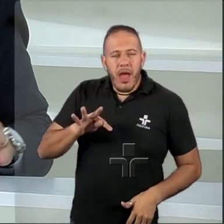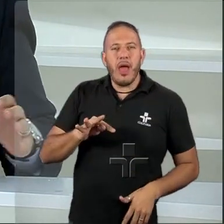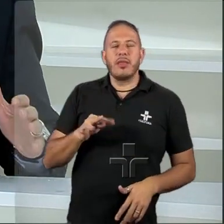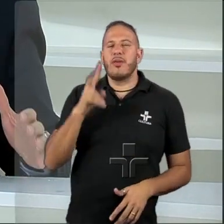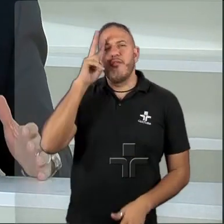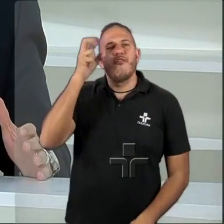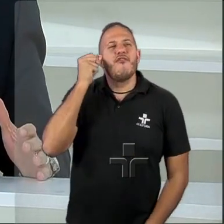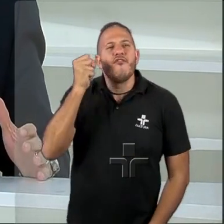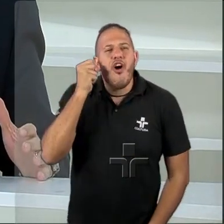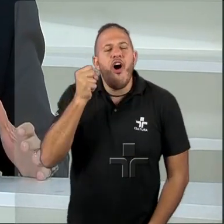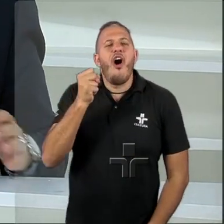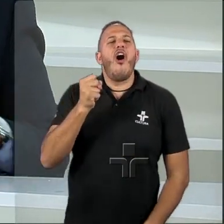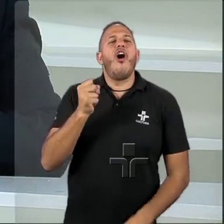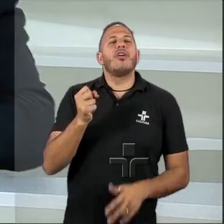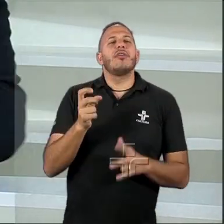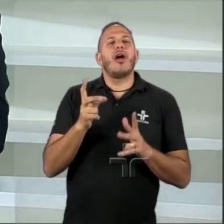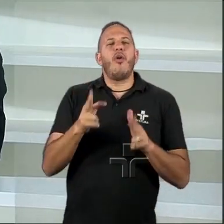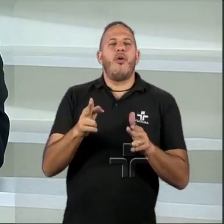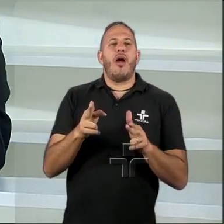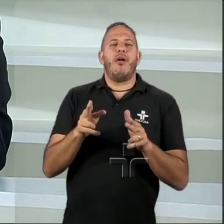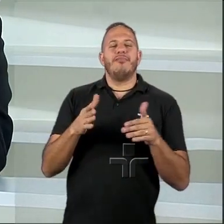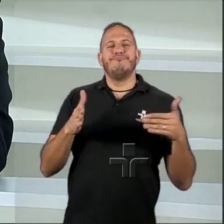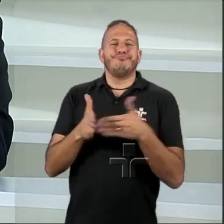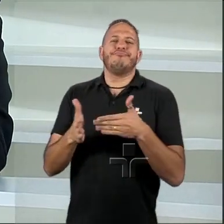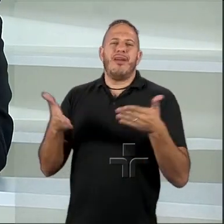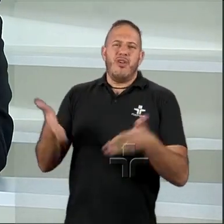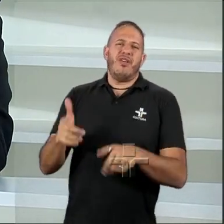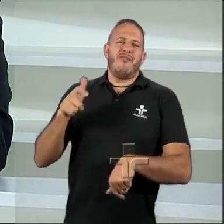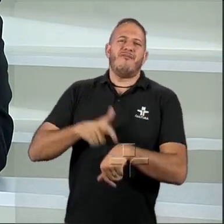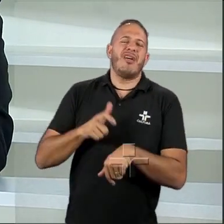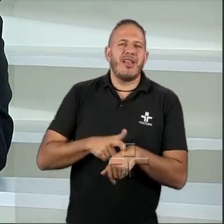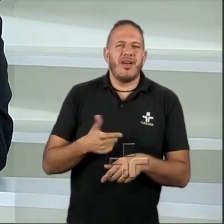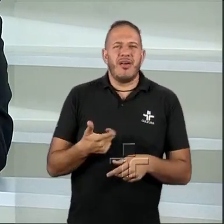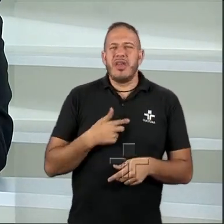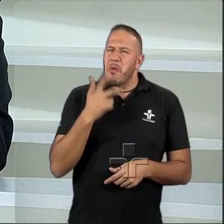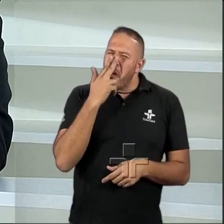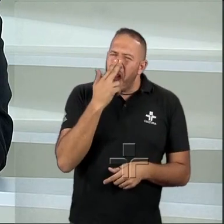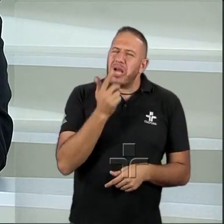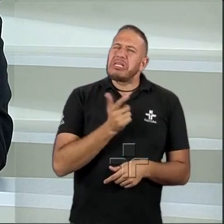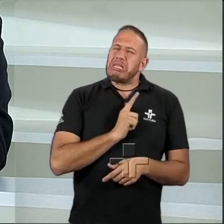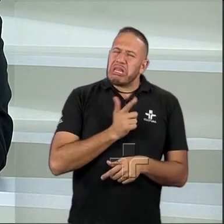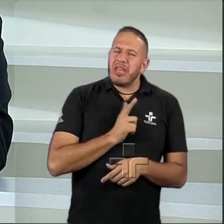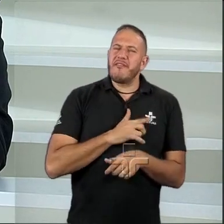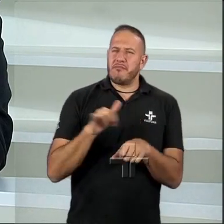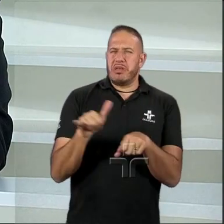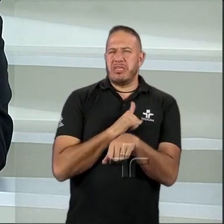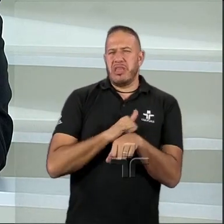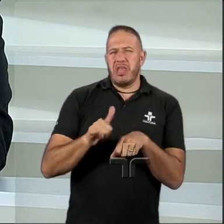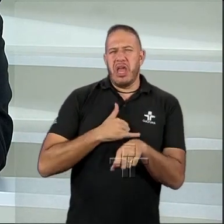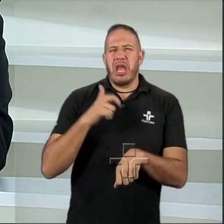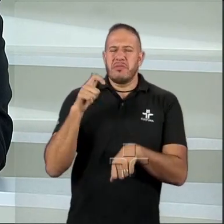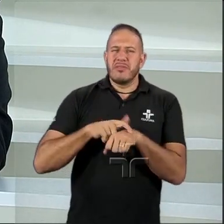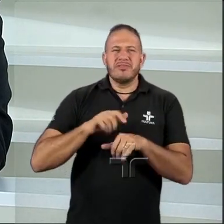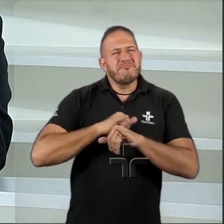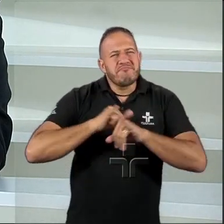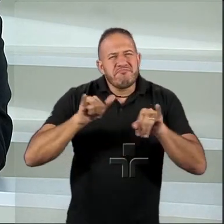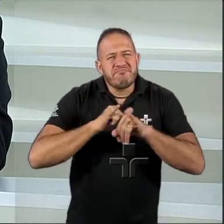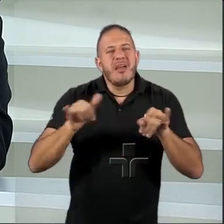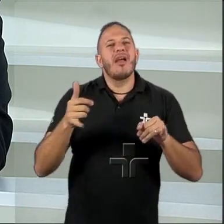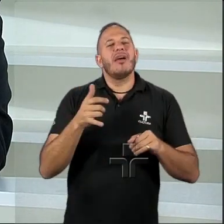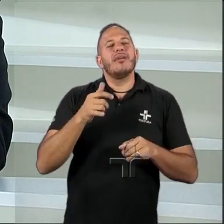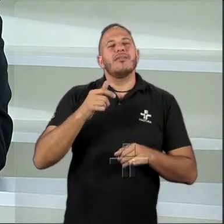como ele chegou no final. Não é? Eu acho que teve uma estratégia de campanha do PSDB,